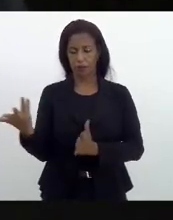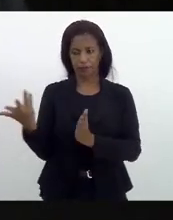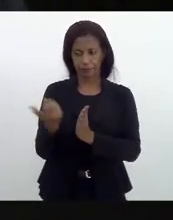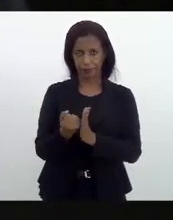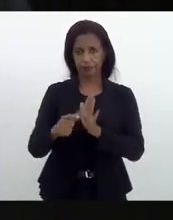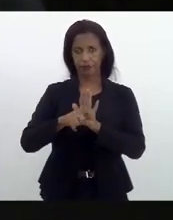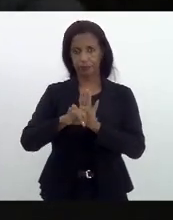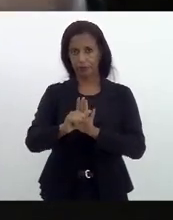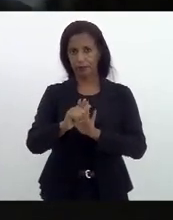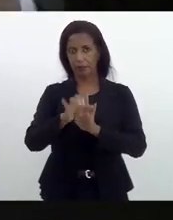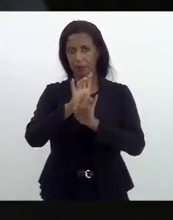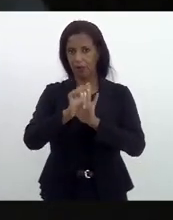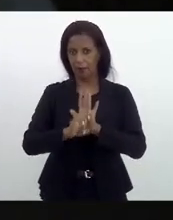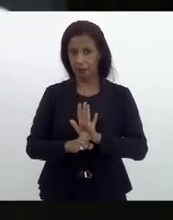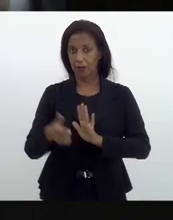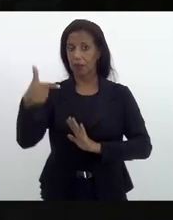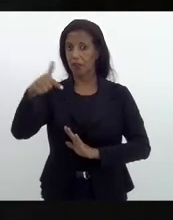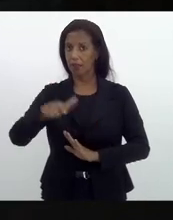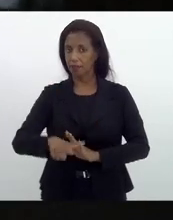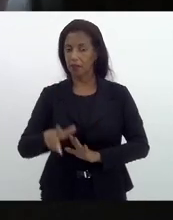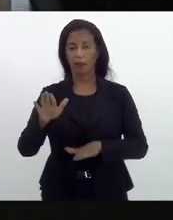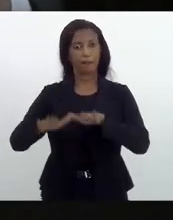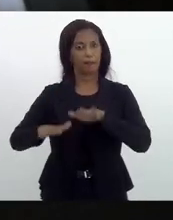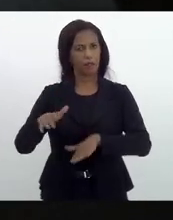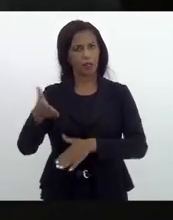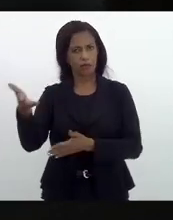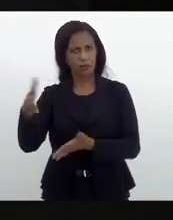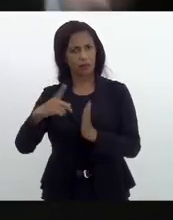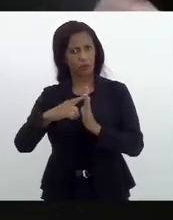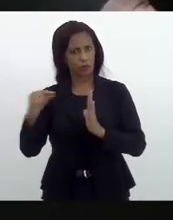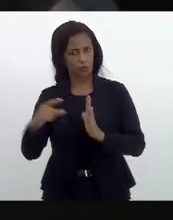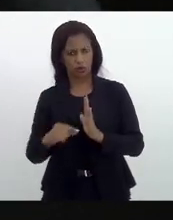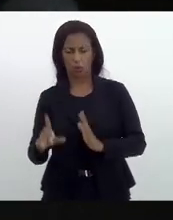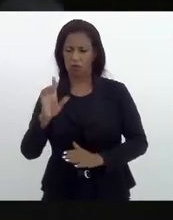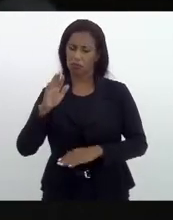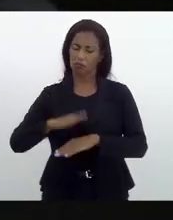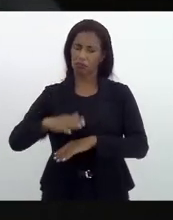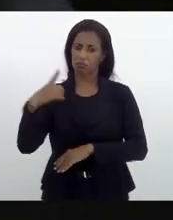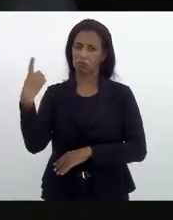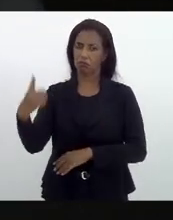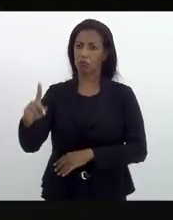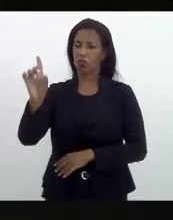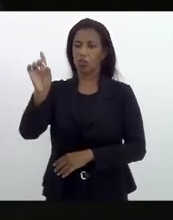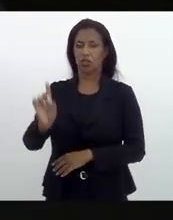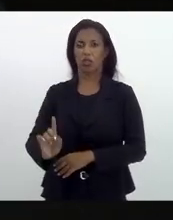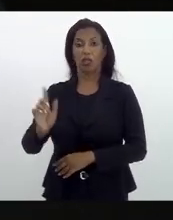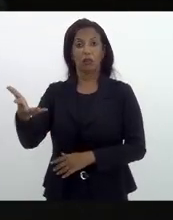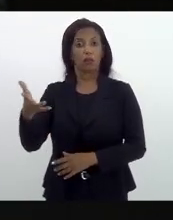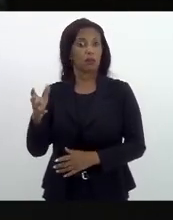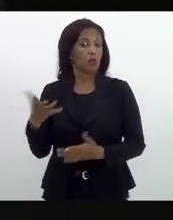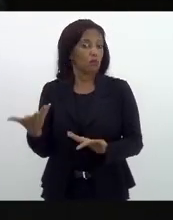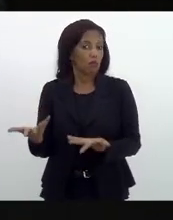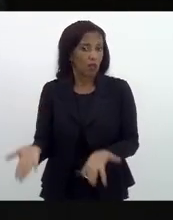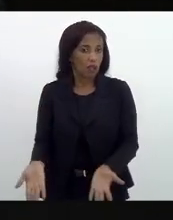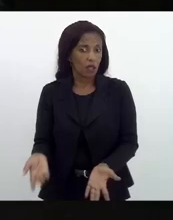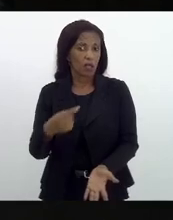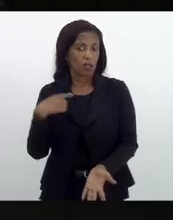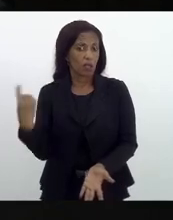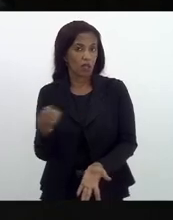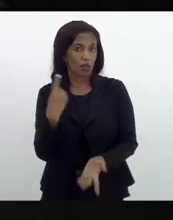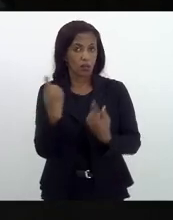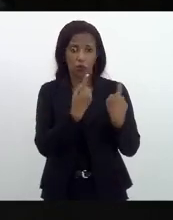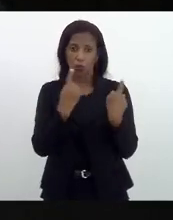acomodamos a emenda e repito, ainda que vossa excelência faça o destaque, tem todo, não significa que nós somos